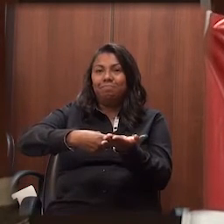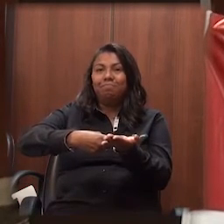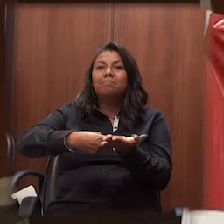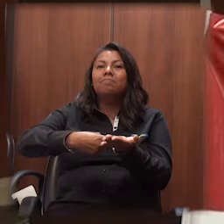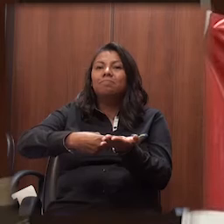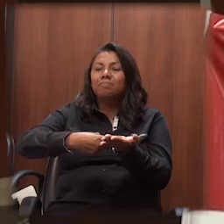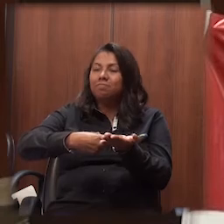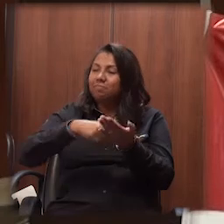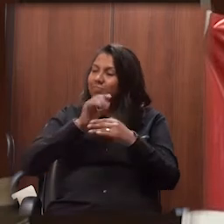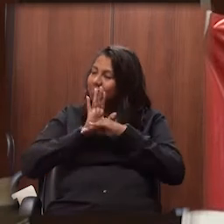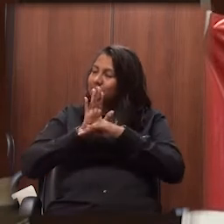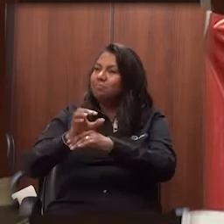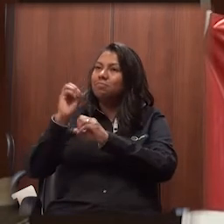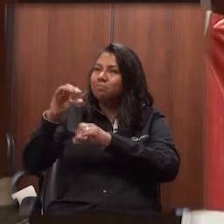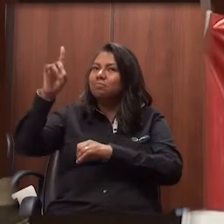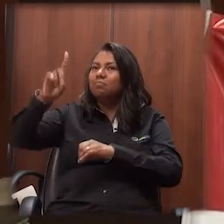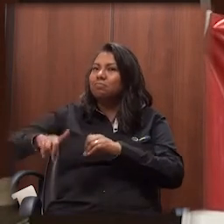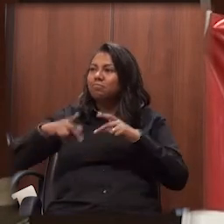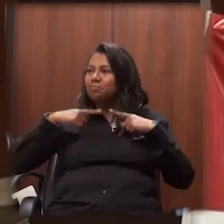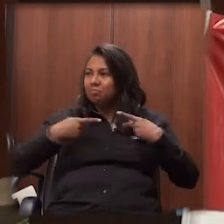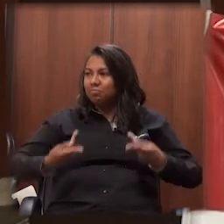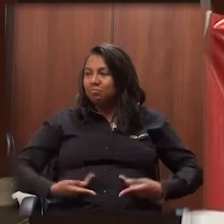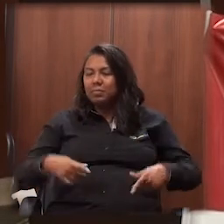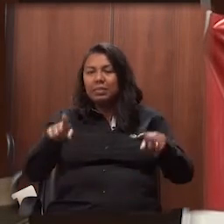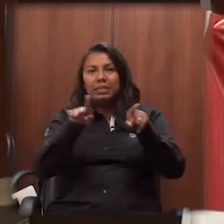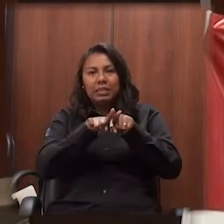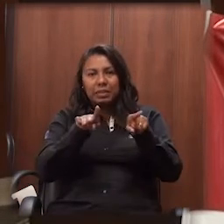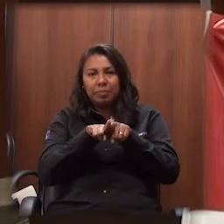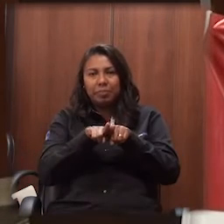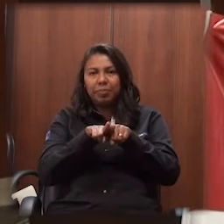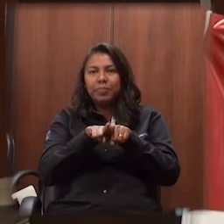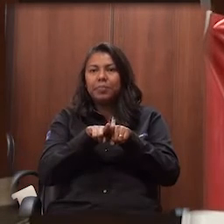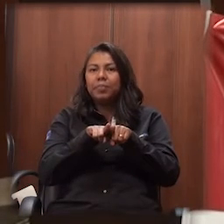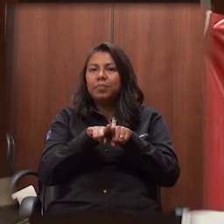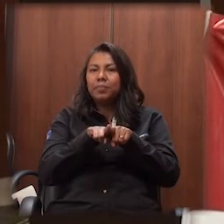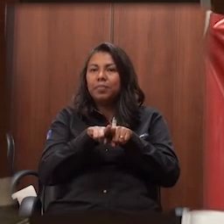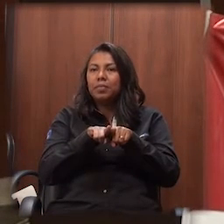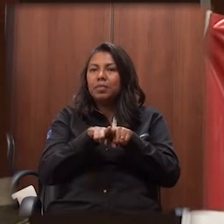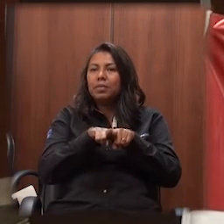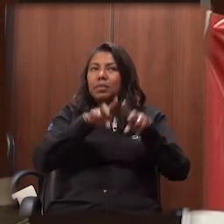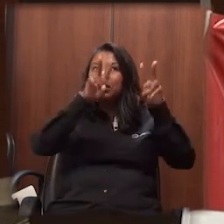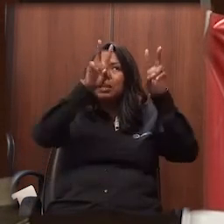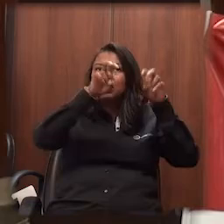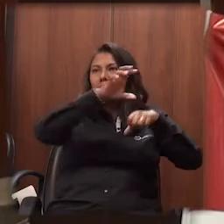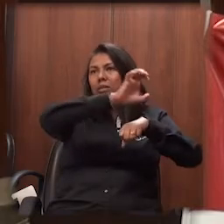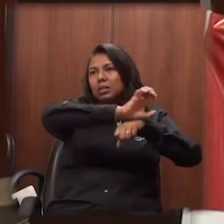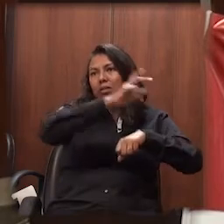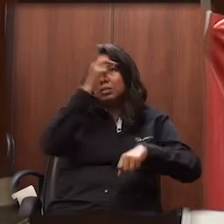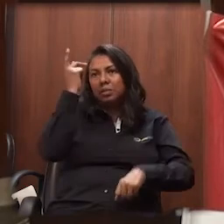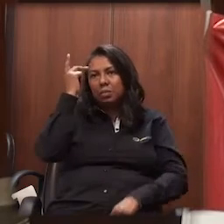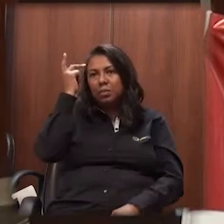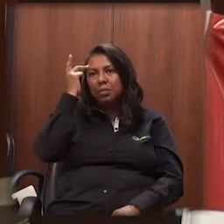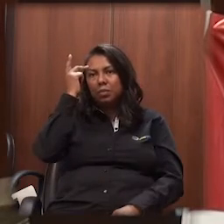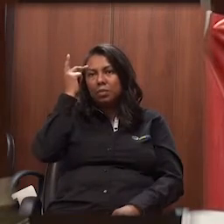causa, com a educação em direitos humanos e com as questões relativas ao estado de São Paulo, que